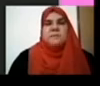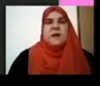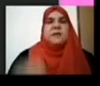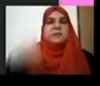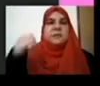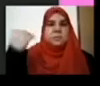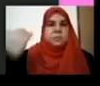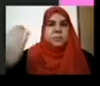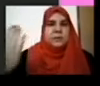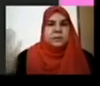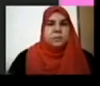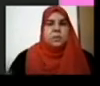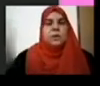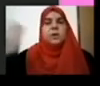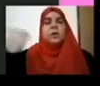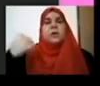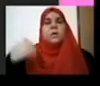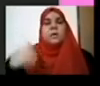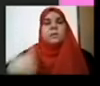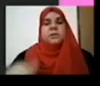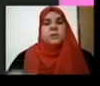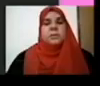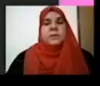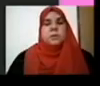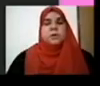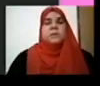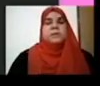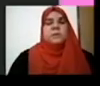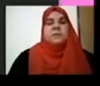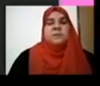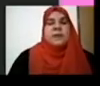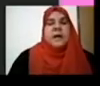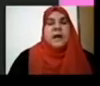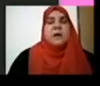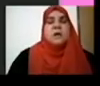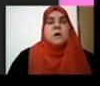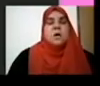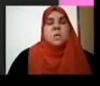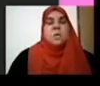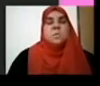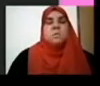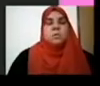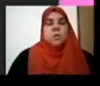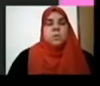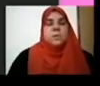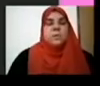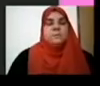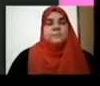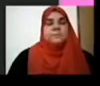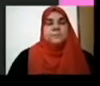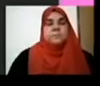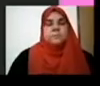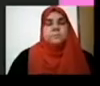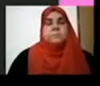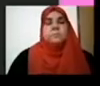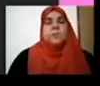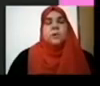que elevar tanto o numerador quanto o denominador. Então, vai ficar 1 sobre